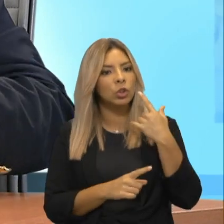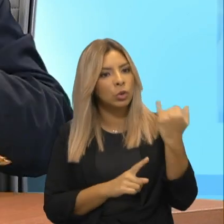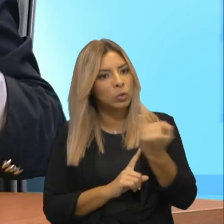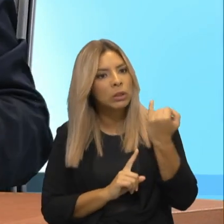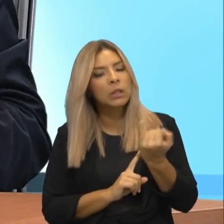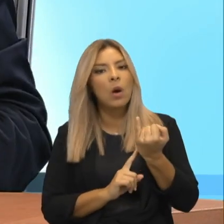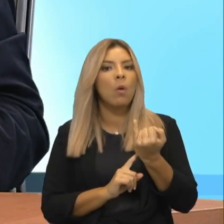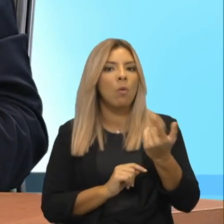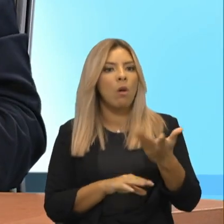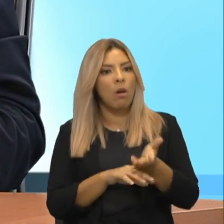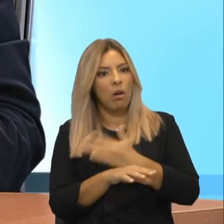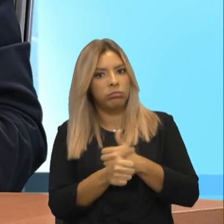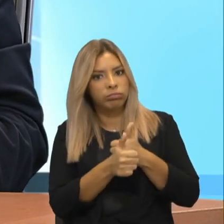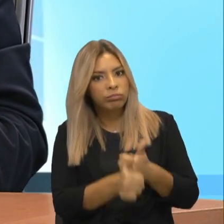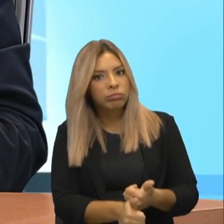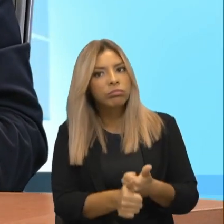de assistência,